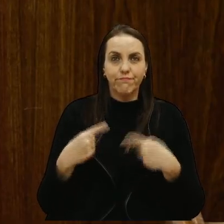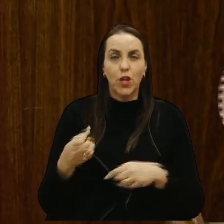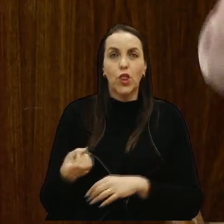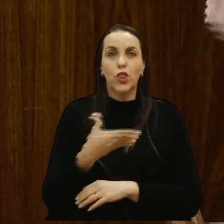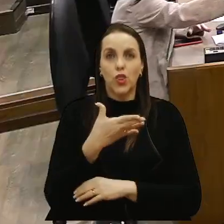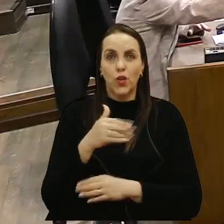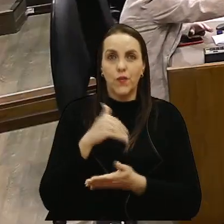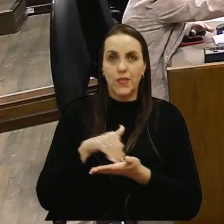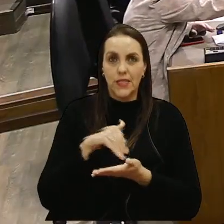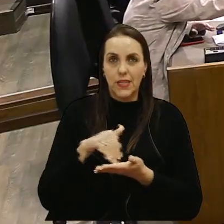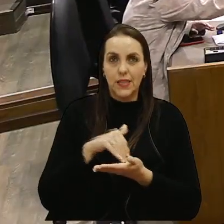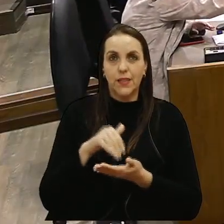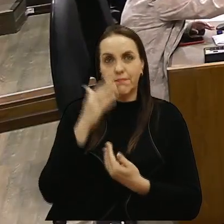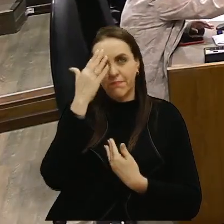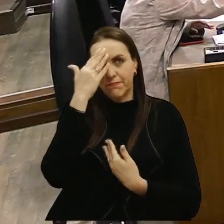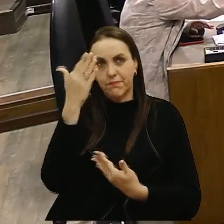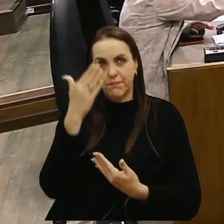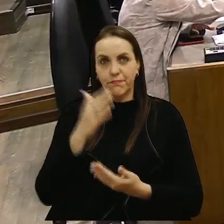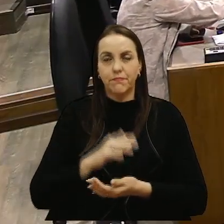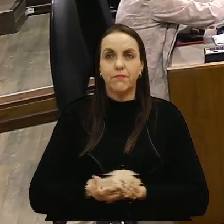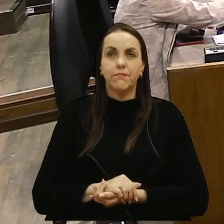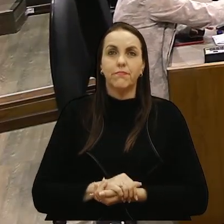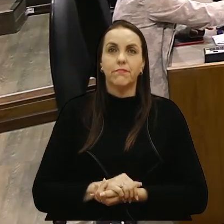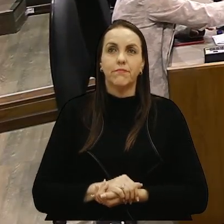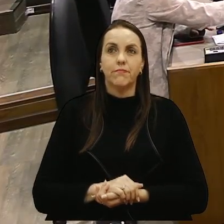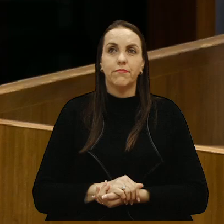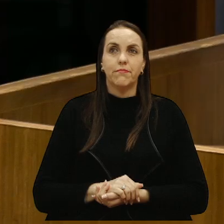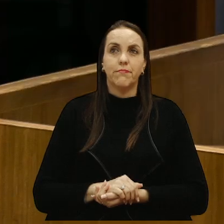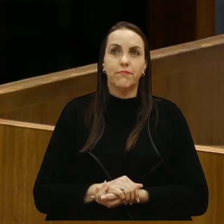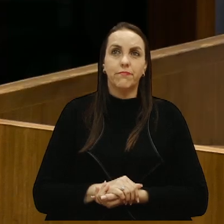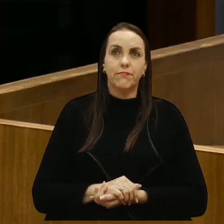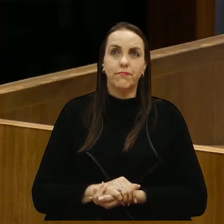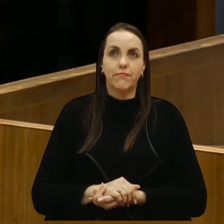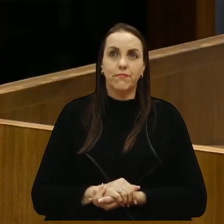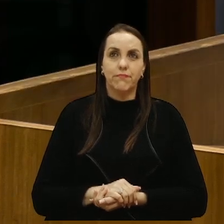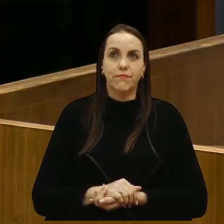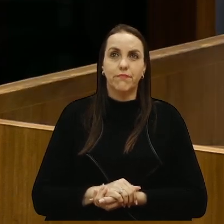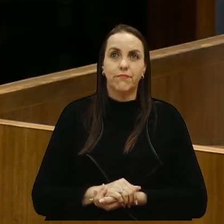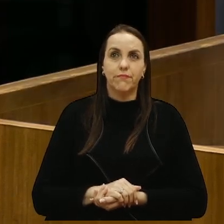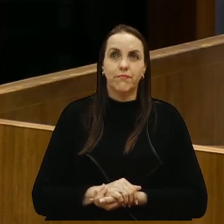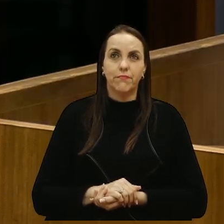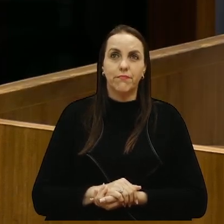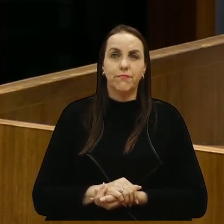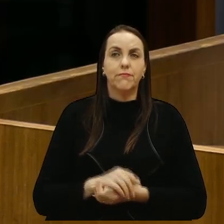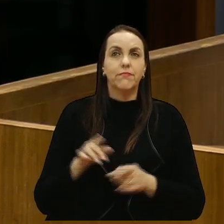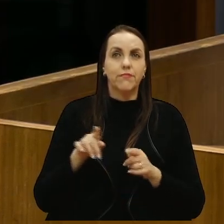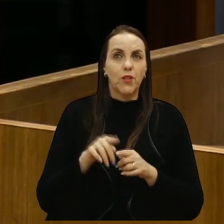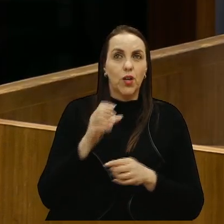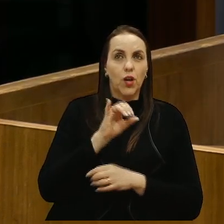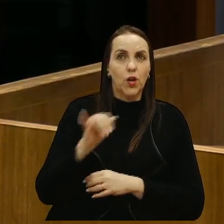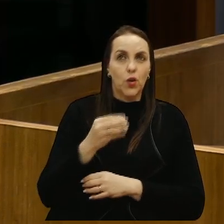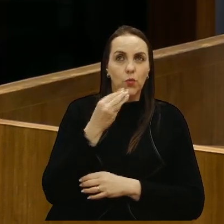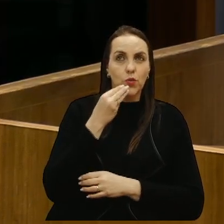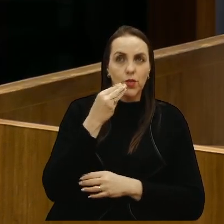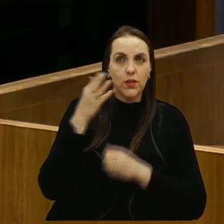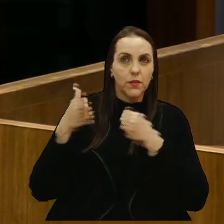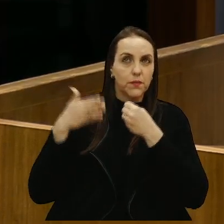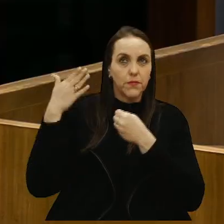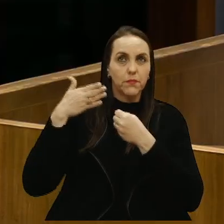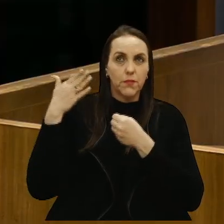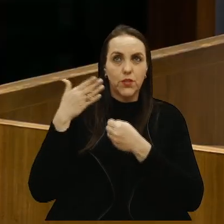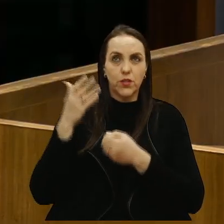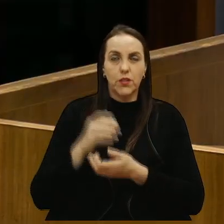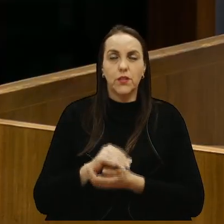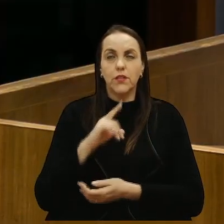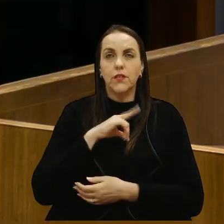Obrigada. Que agradeço. Então, falar um pouquinho aqui, já que a senhora falou das conferências, a gente também tem um outro programa, um outro projeto que a gente